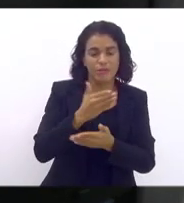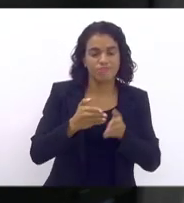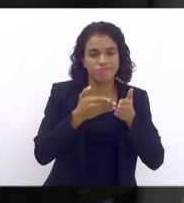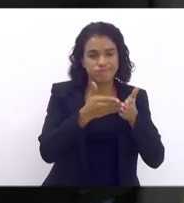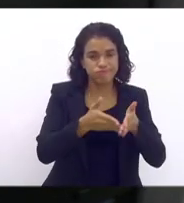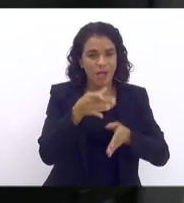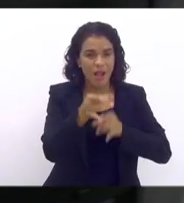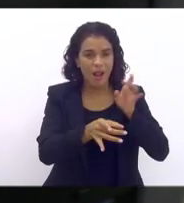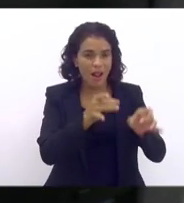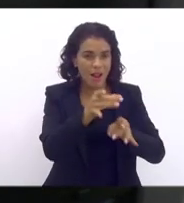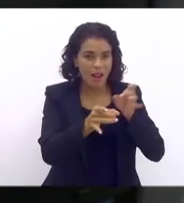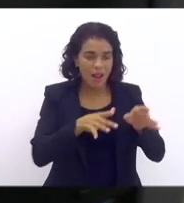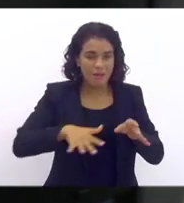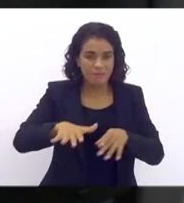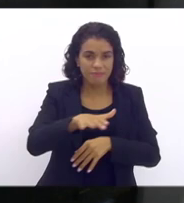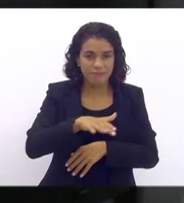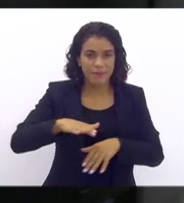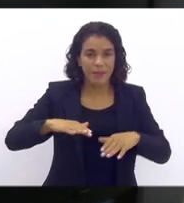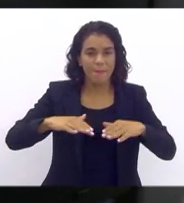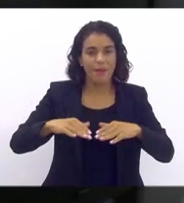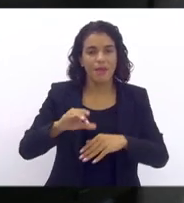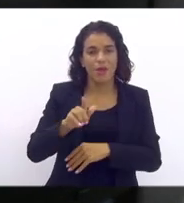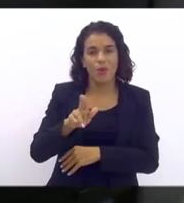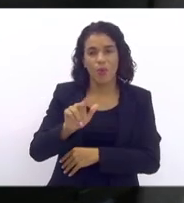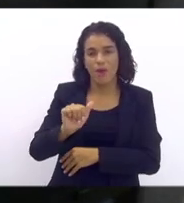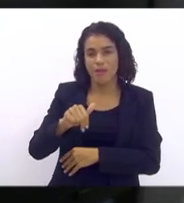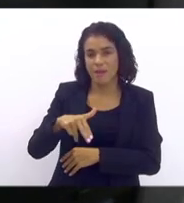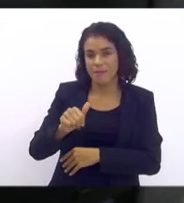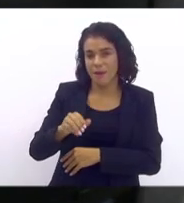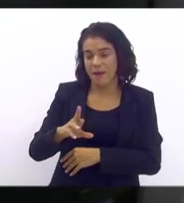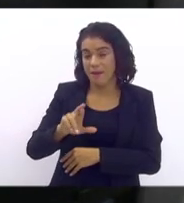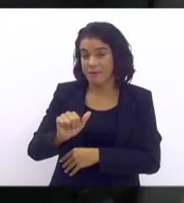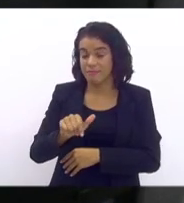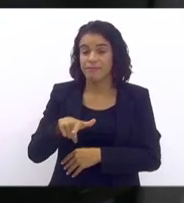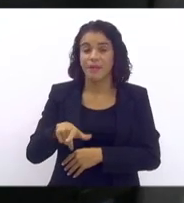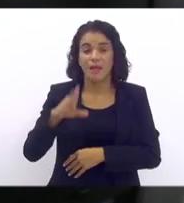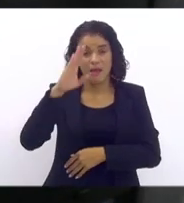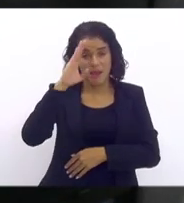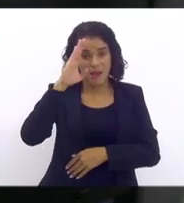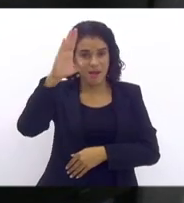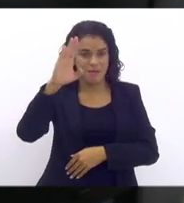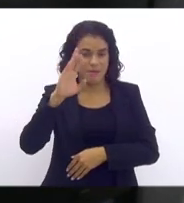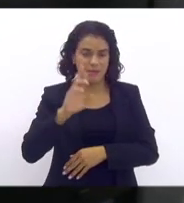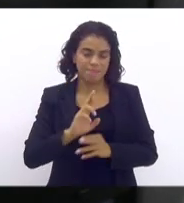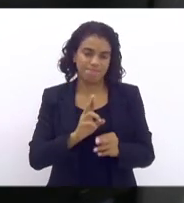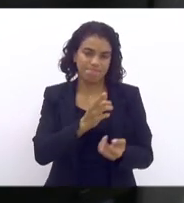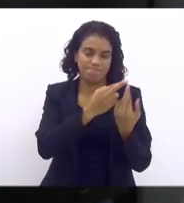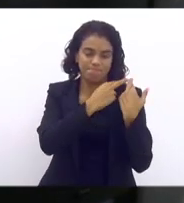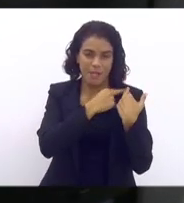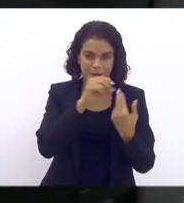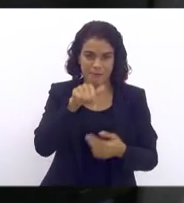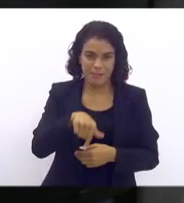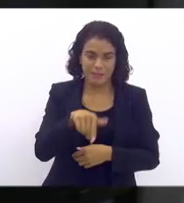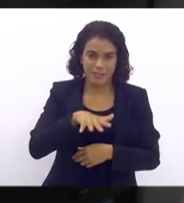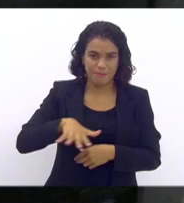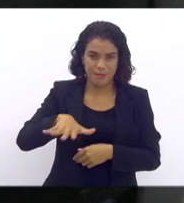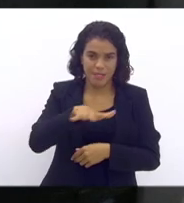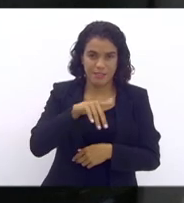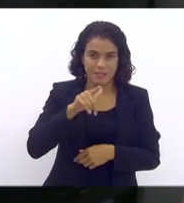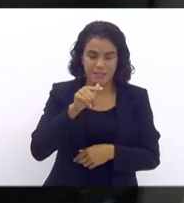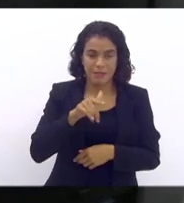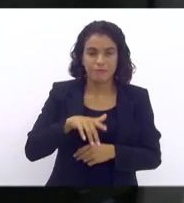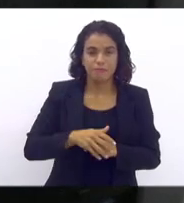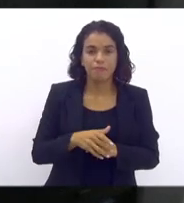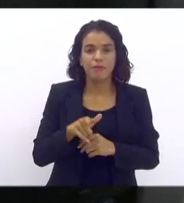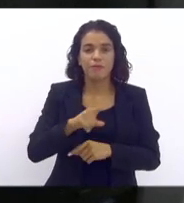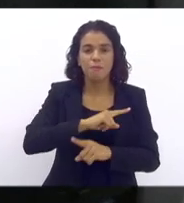abandonadas na Bahia de Guanabara a capitania dos esportes autoridade portuária presente também emitiu uma declaração de